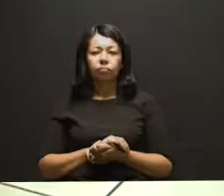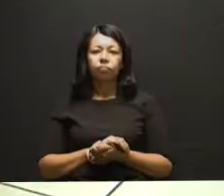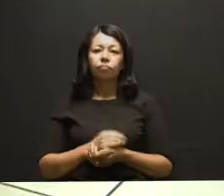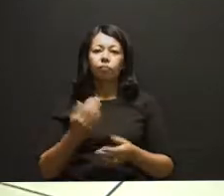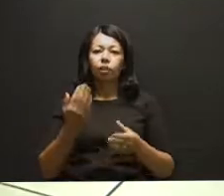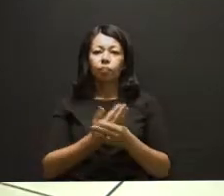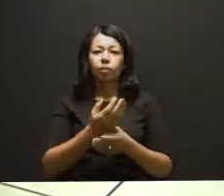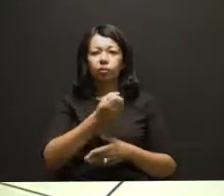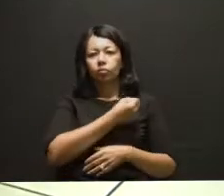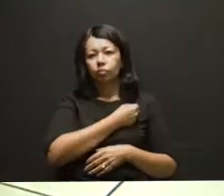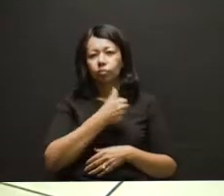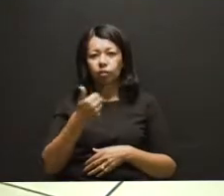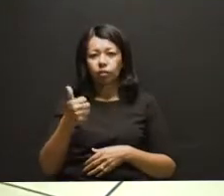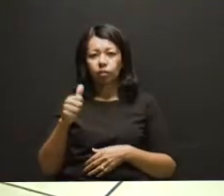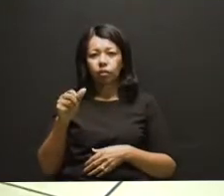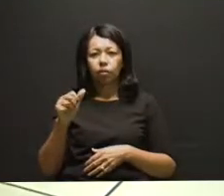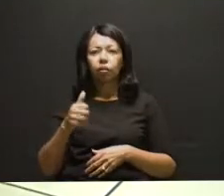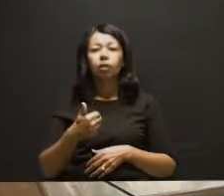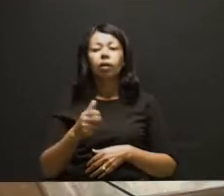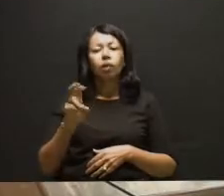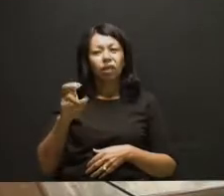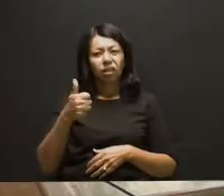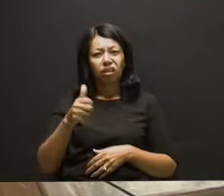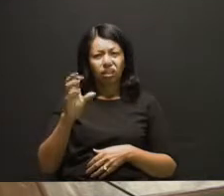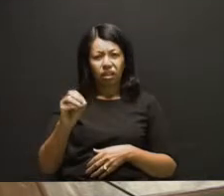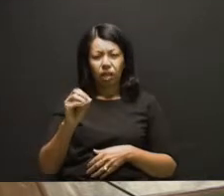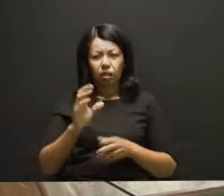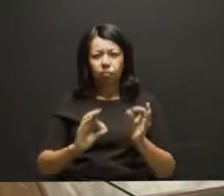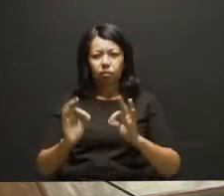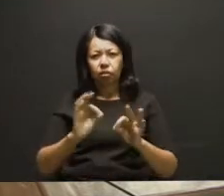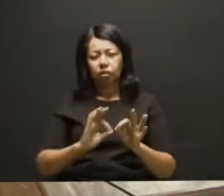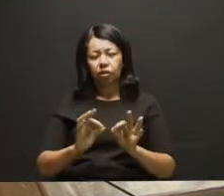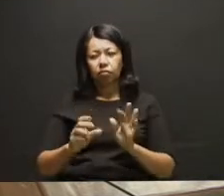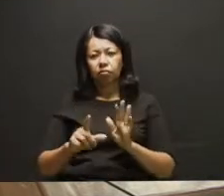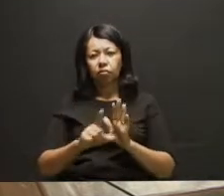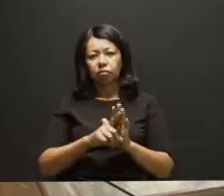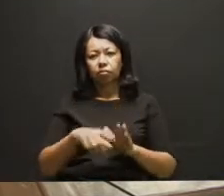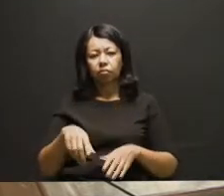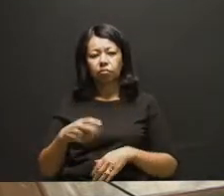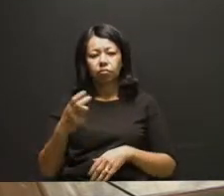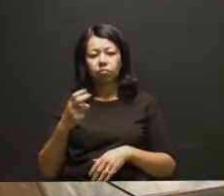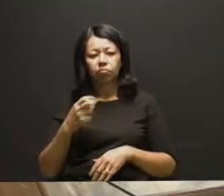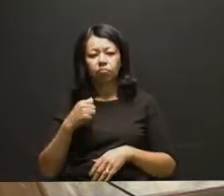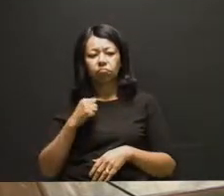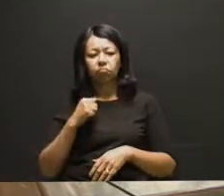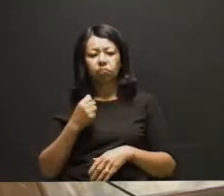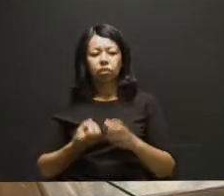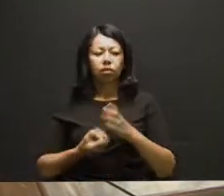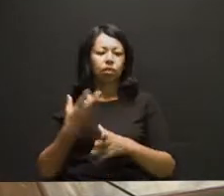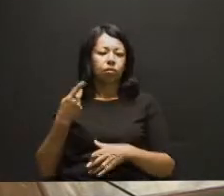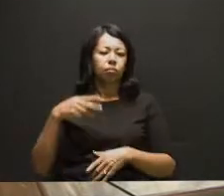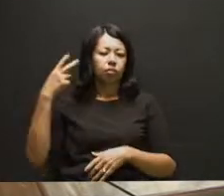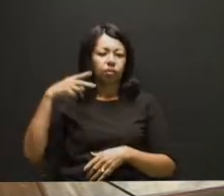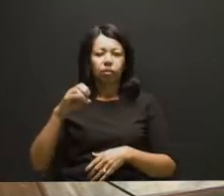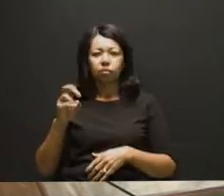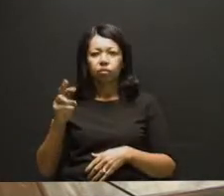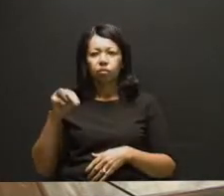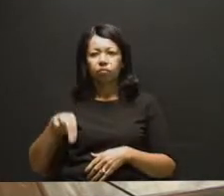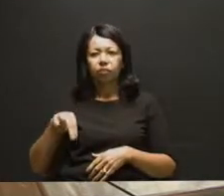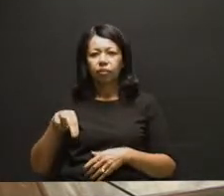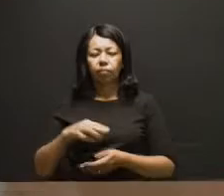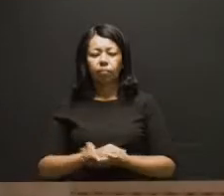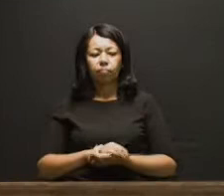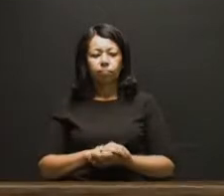da pauta é o processo número 510 bar domingo 18 o projeto de lei número 69 ba 2008 autoria e ivan da silva